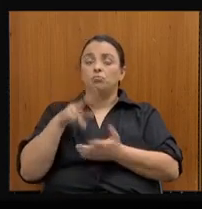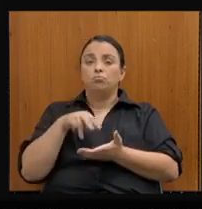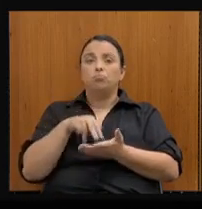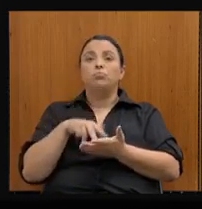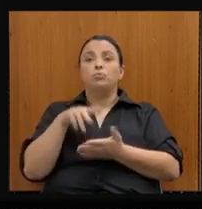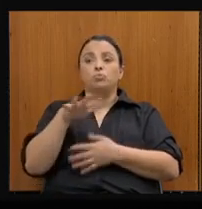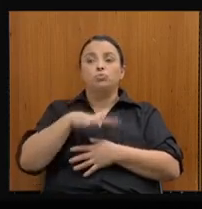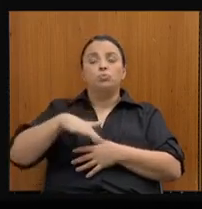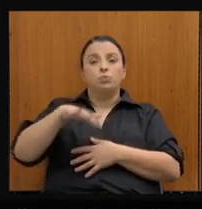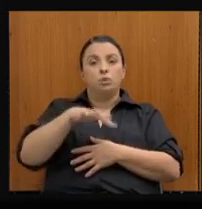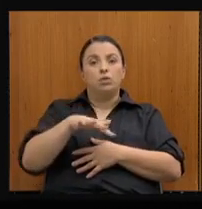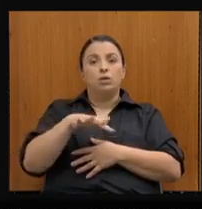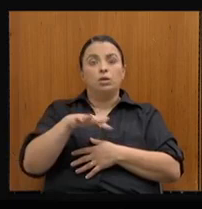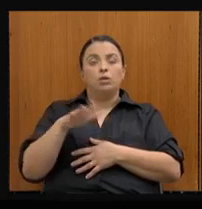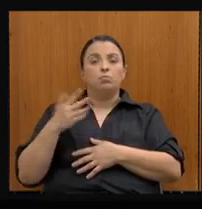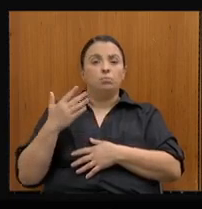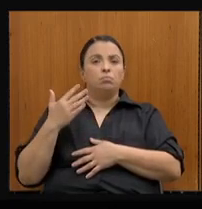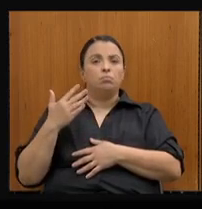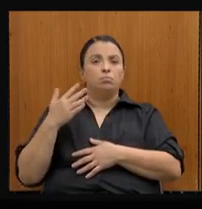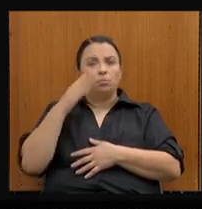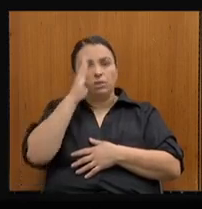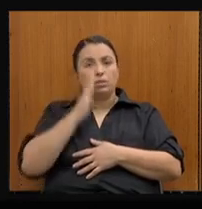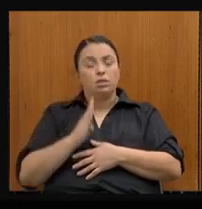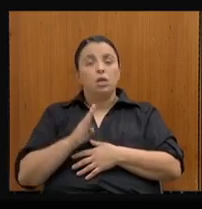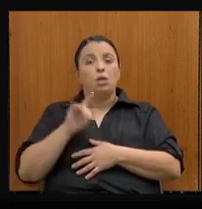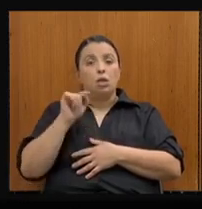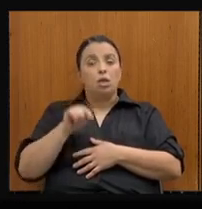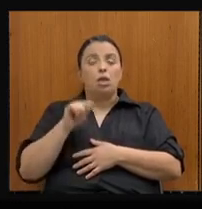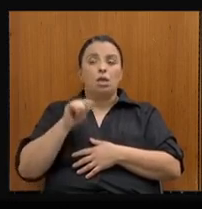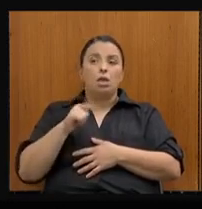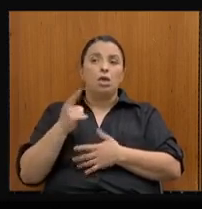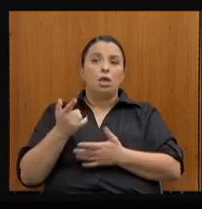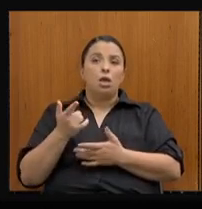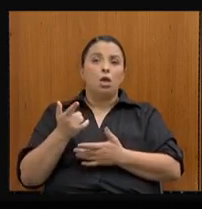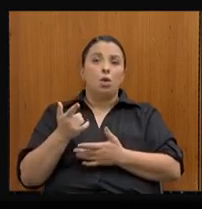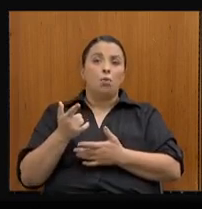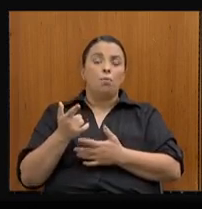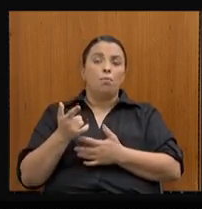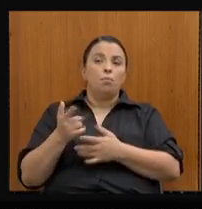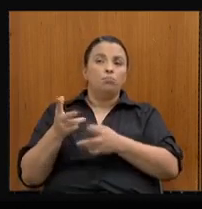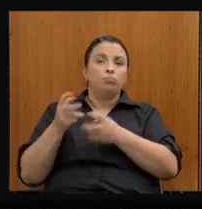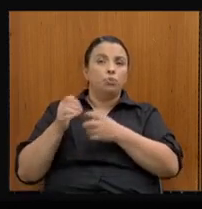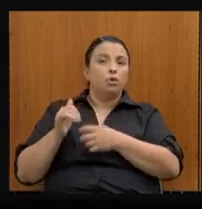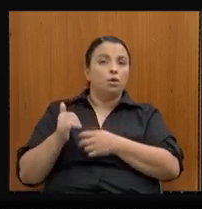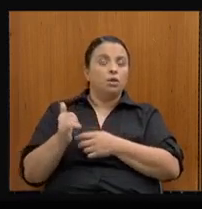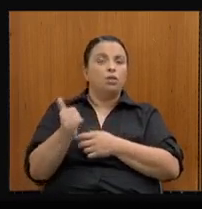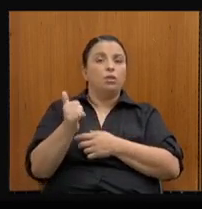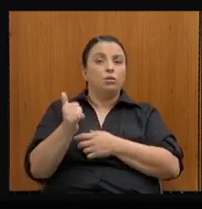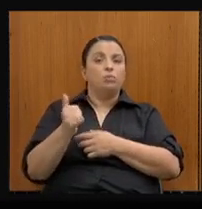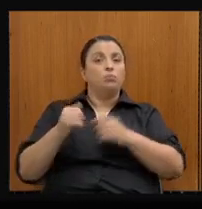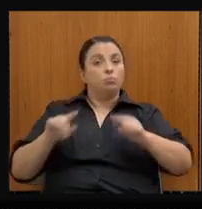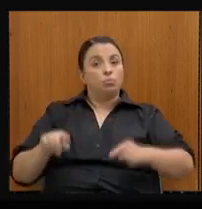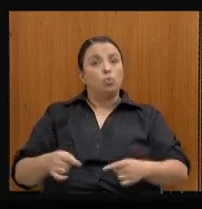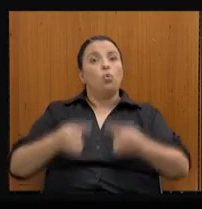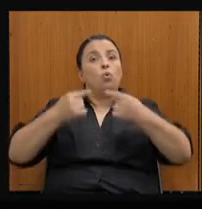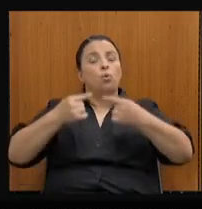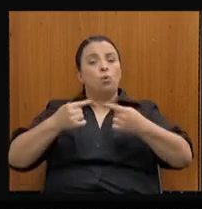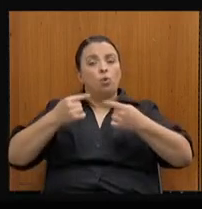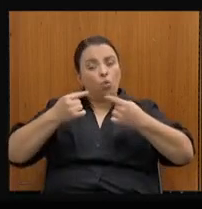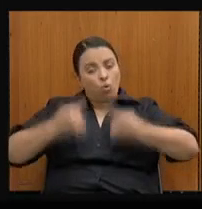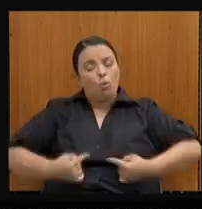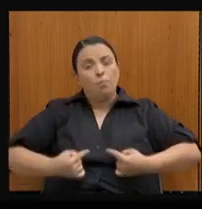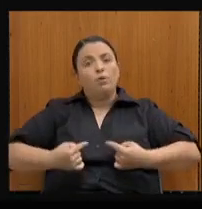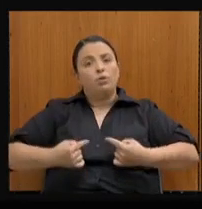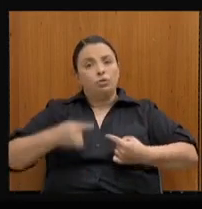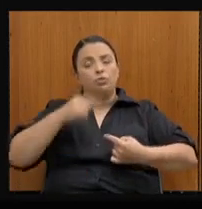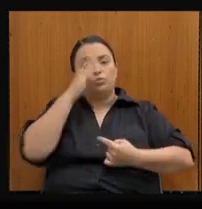como a fonte mais competitiva do Brasil para projetos de grande porte No que diz respeito ao vivo de minigeração